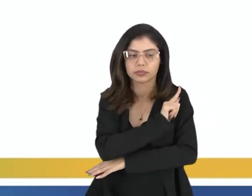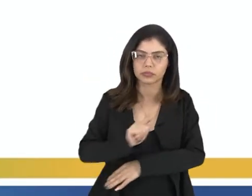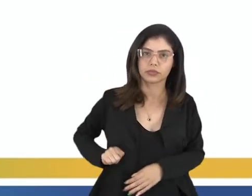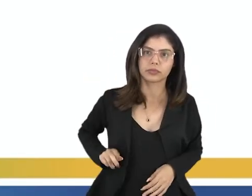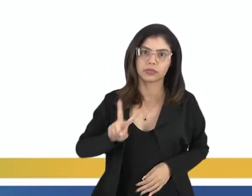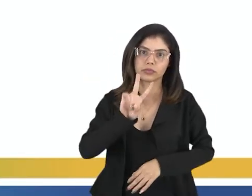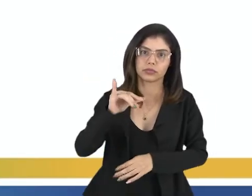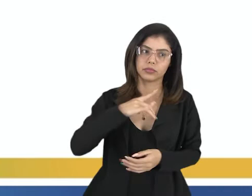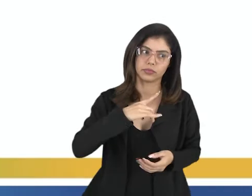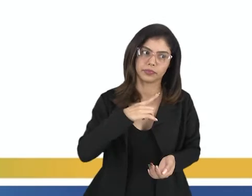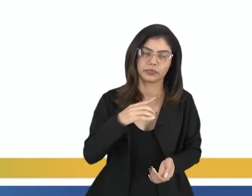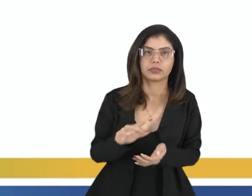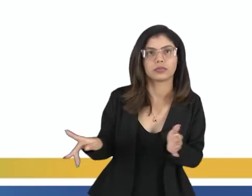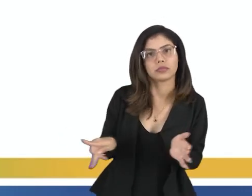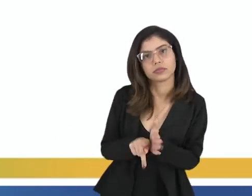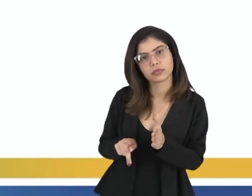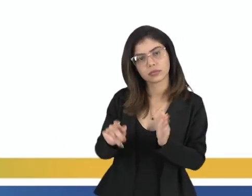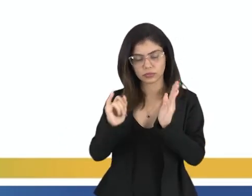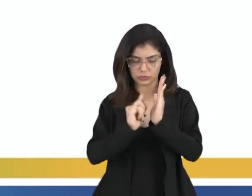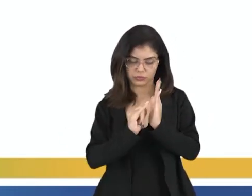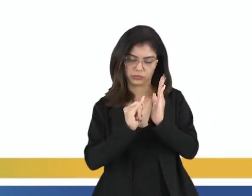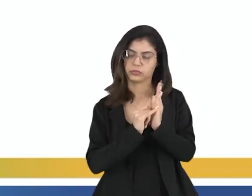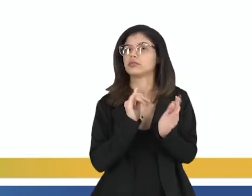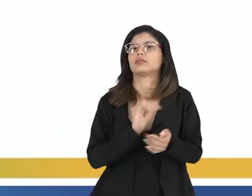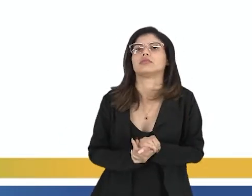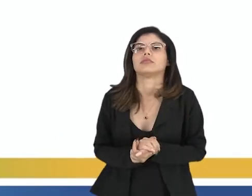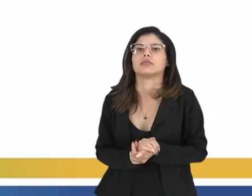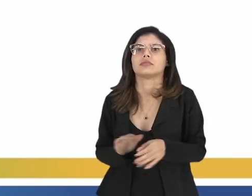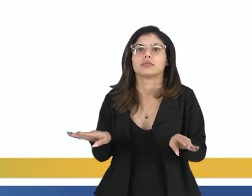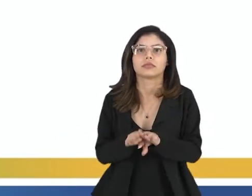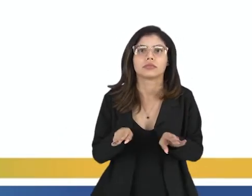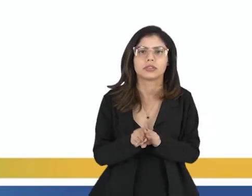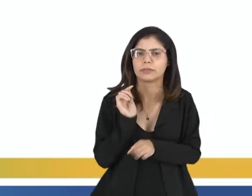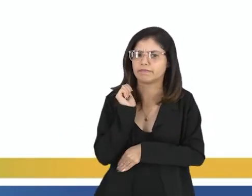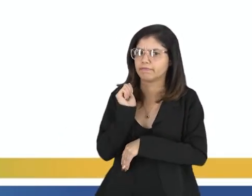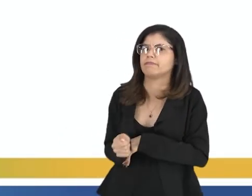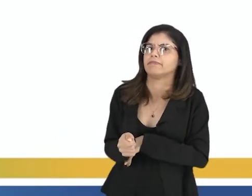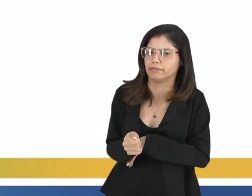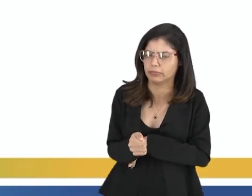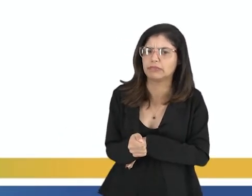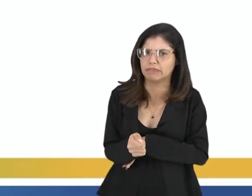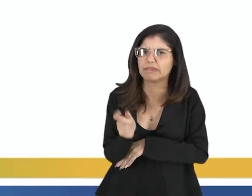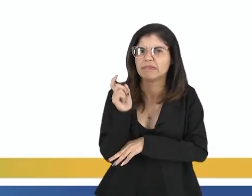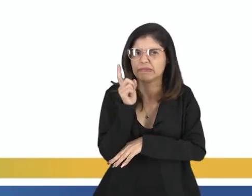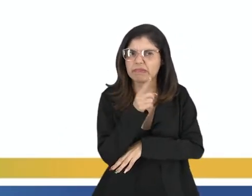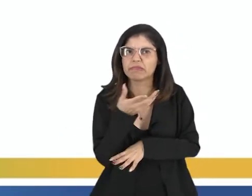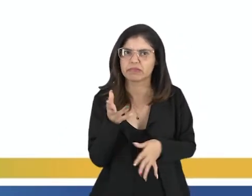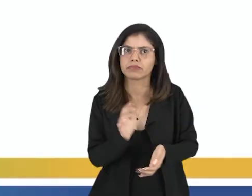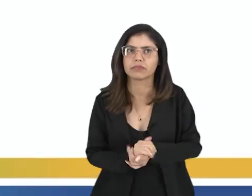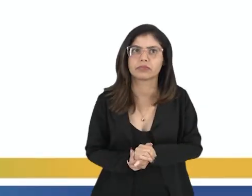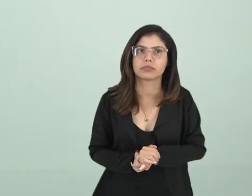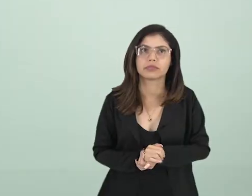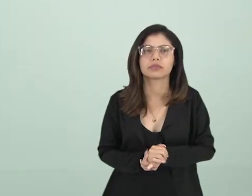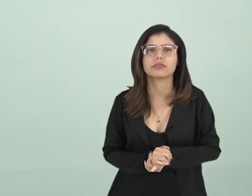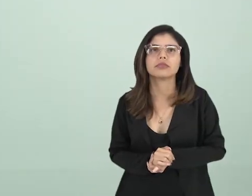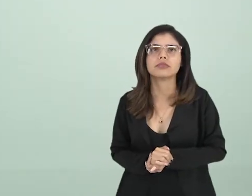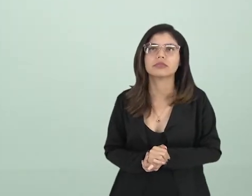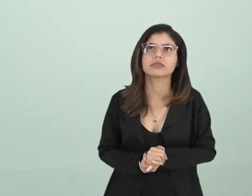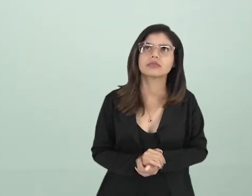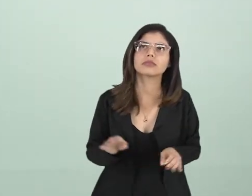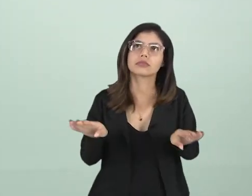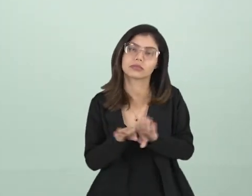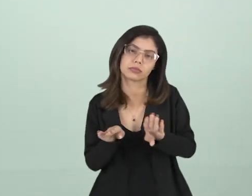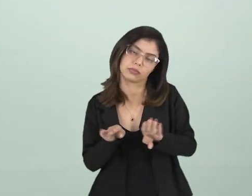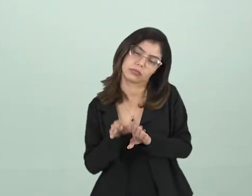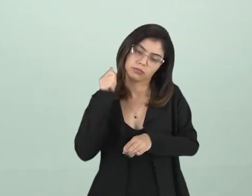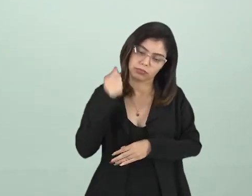nós vamos ter os atos institucionais e vamos ter atos bem duros, né, bem cruéis, como o AI-5 aí, e também